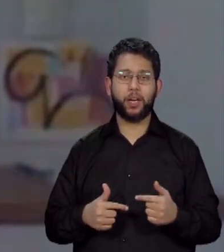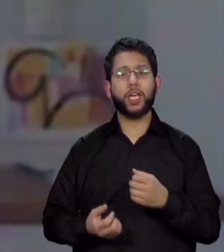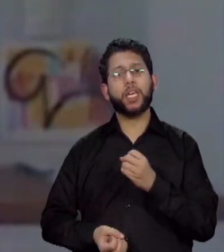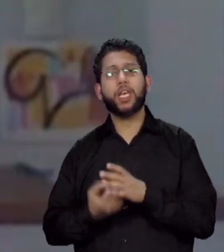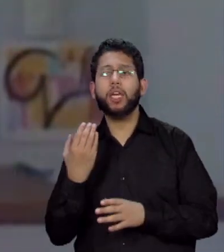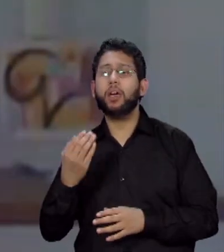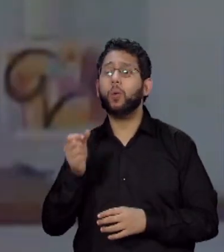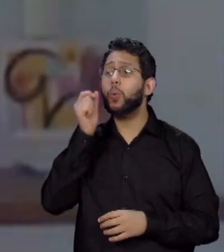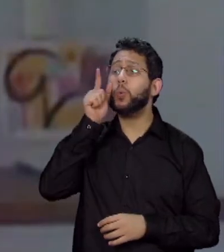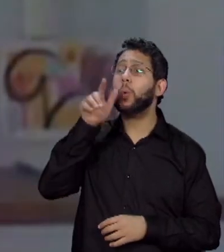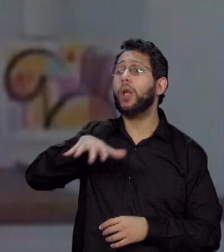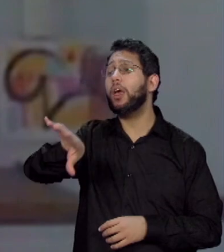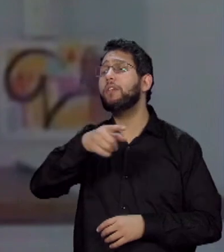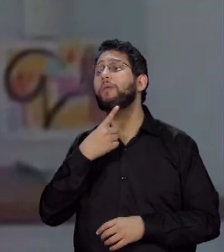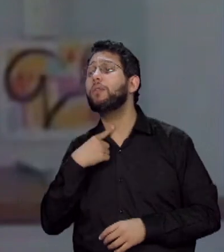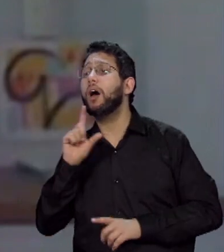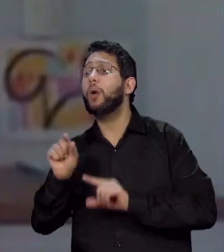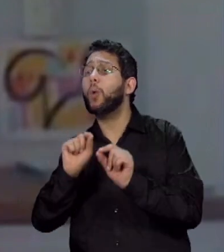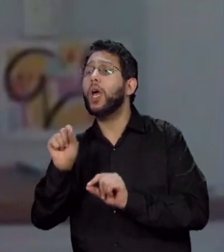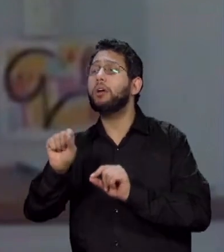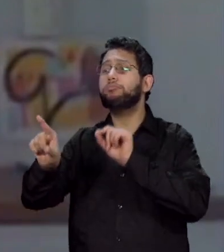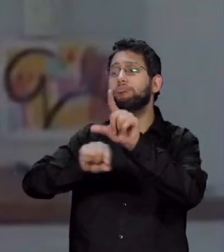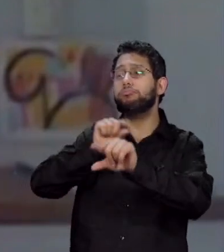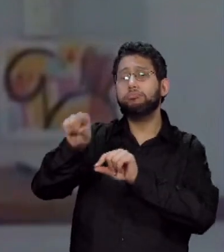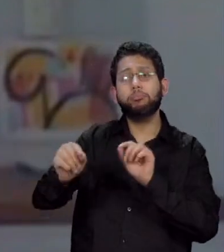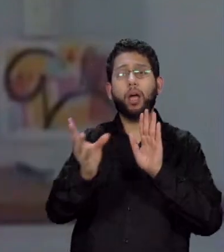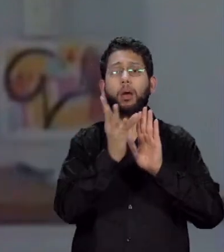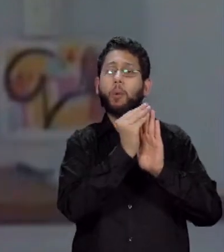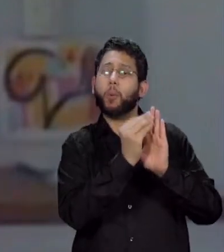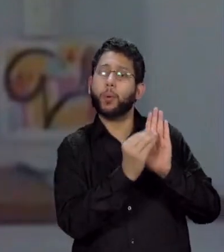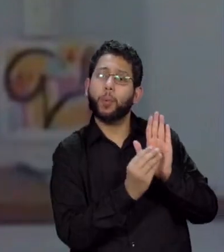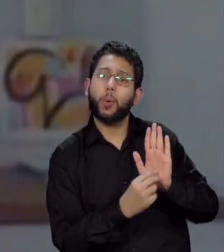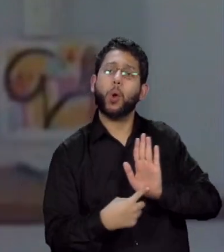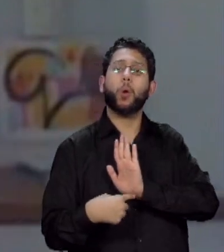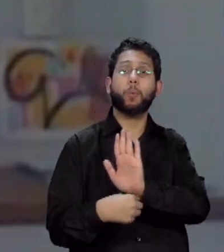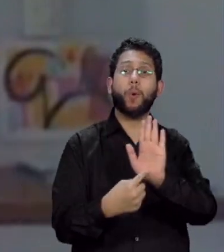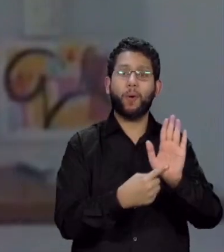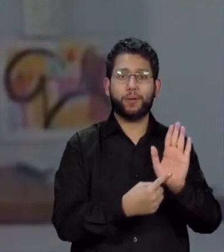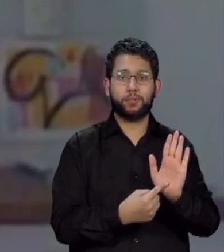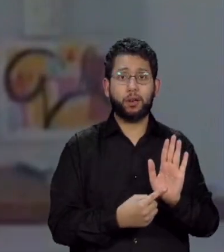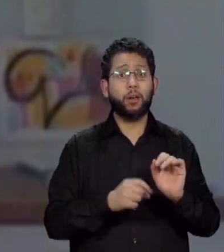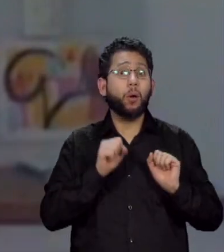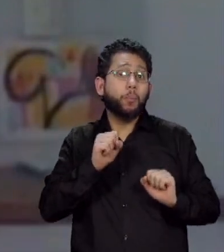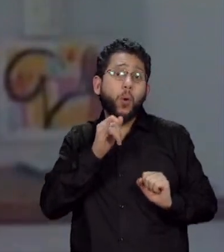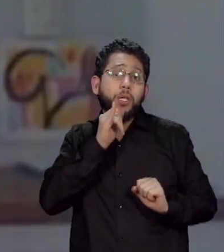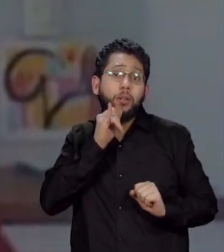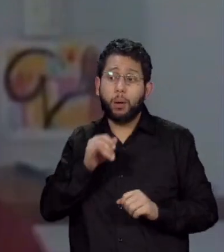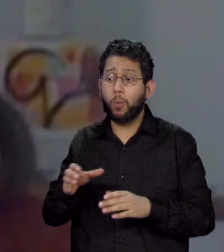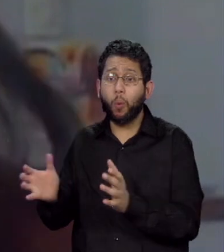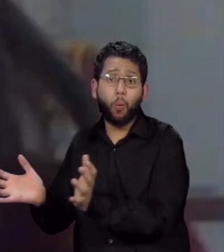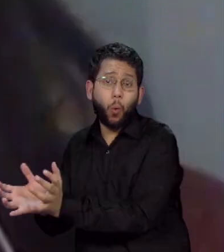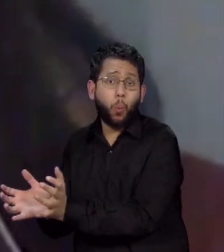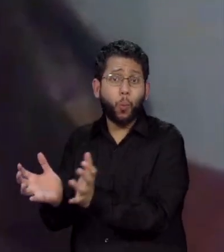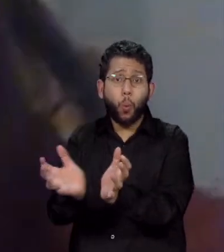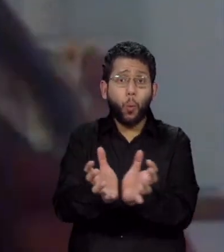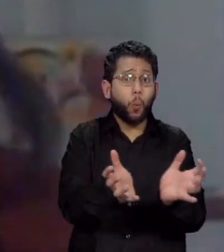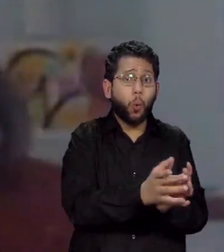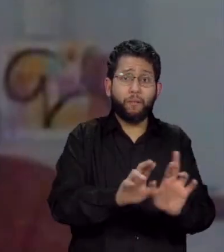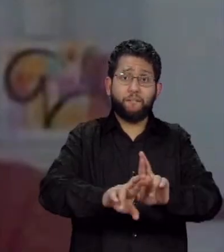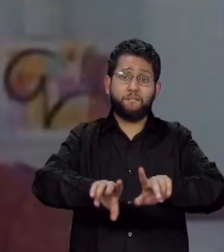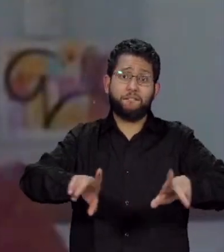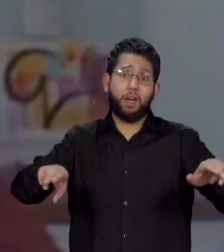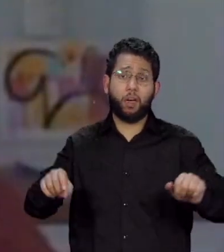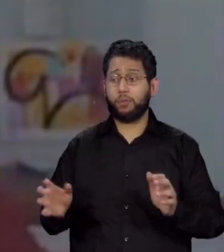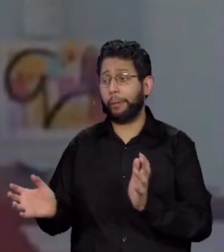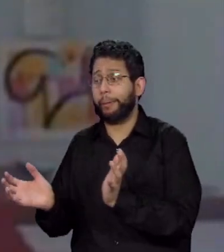programação cultural. Foi uma experiência super interessante, porque eu pude programar para diversos públicos, né? Eu pude fazer